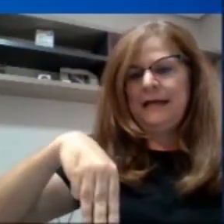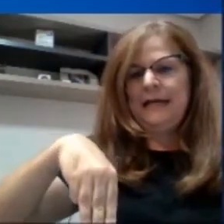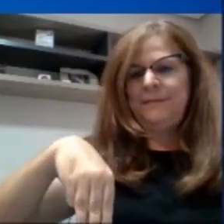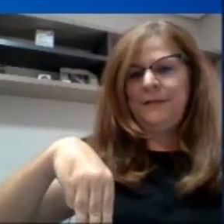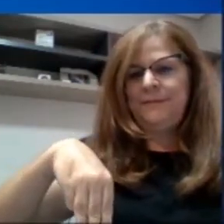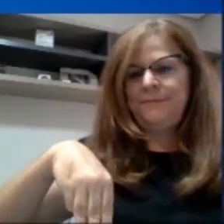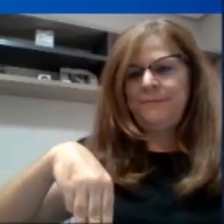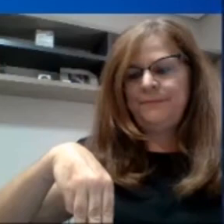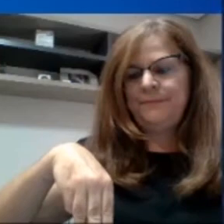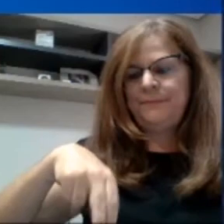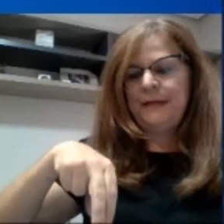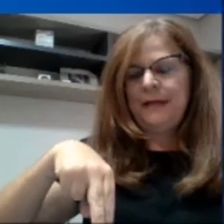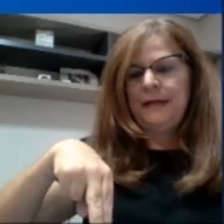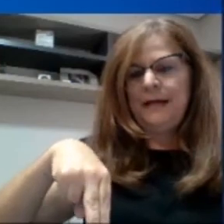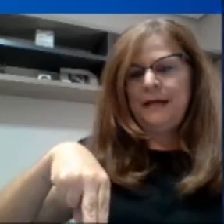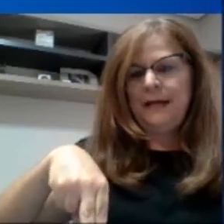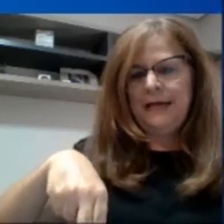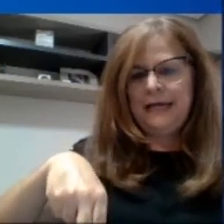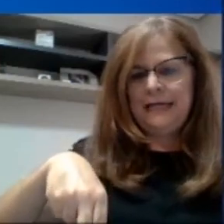M,